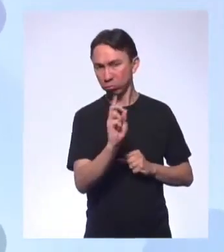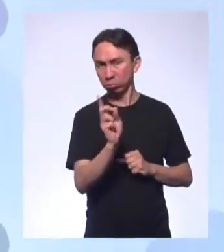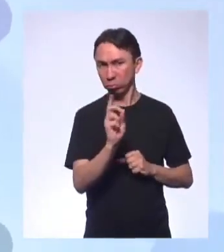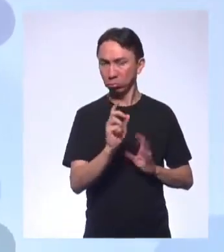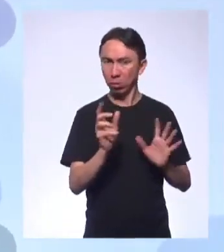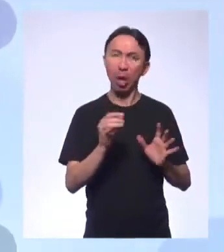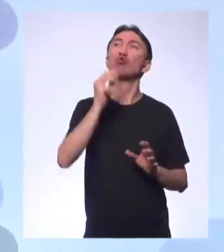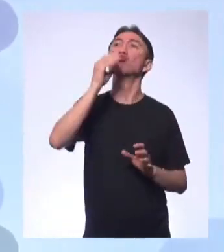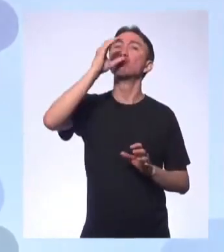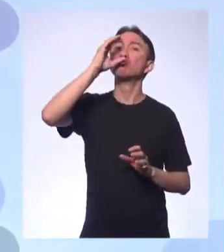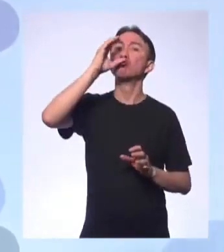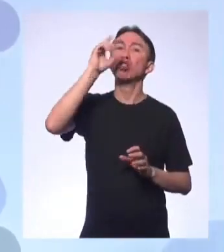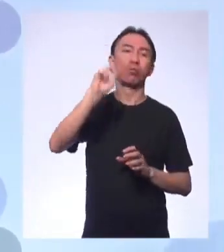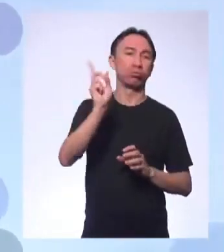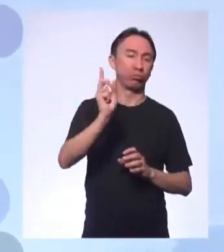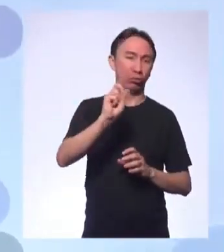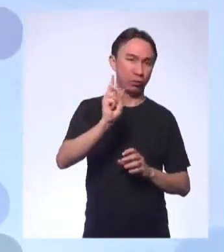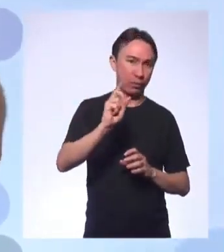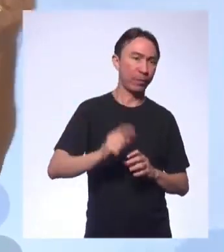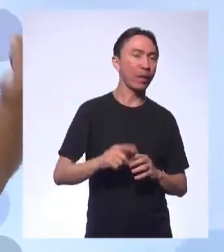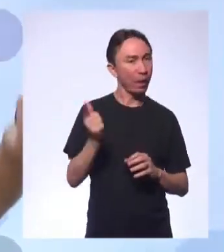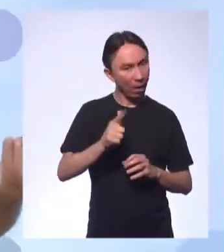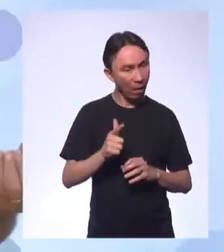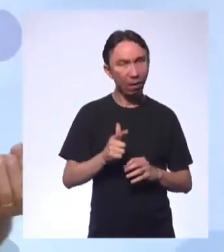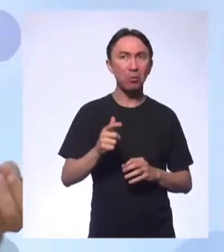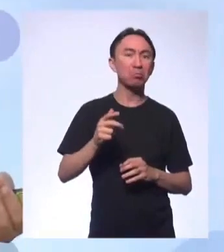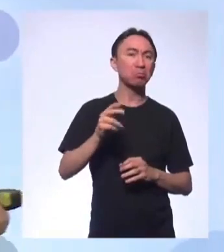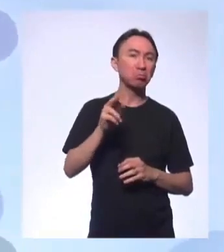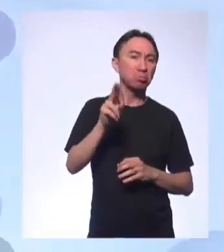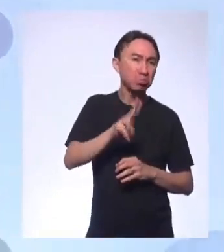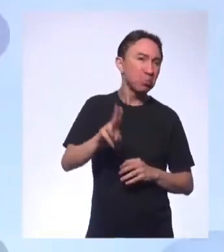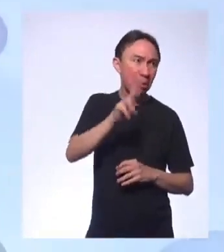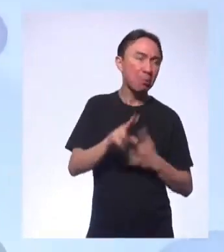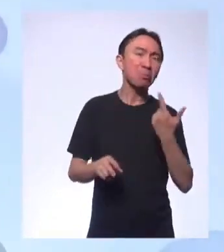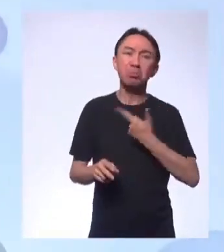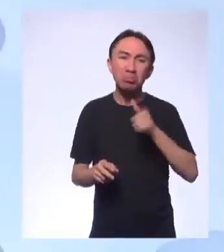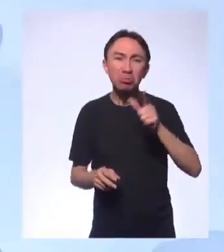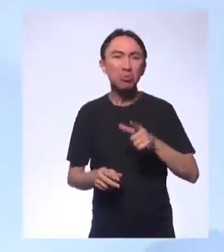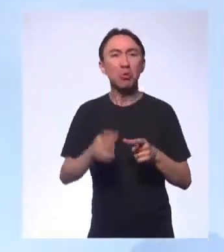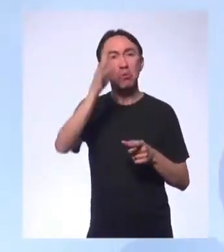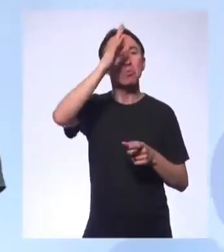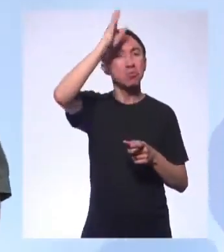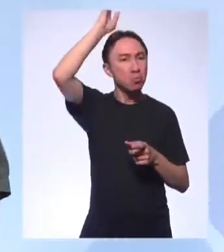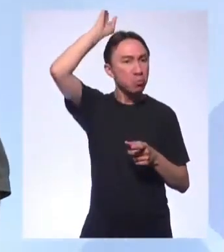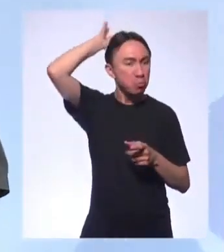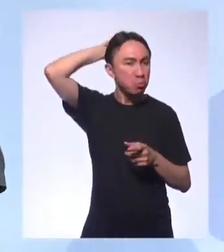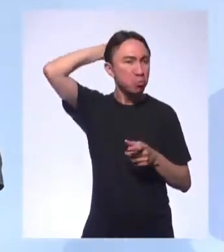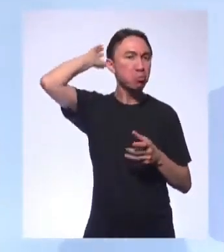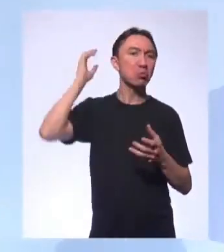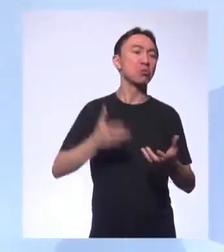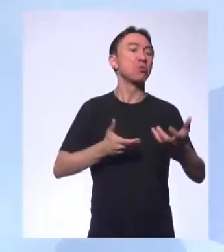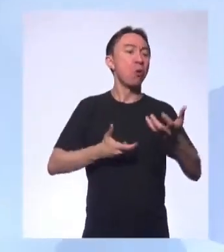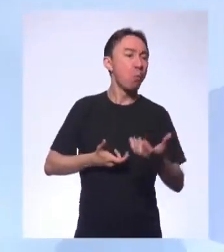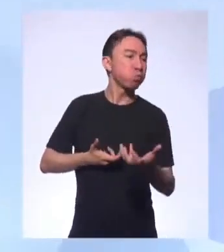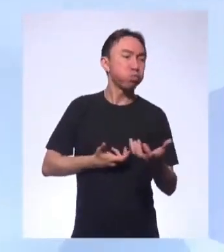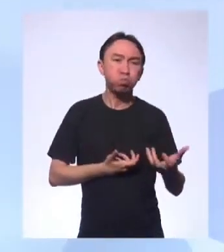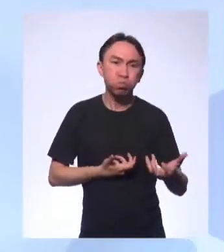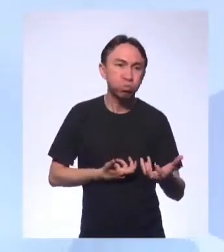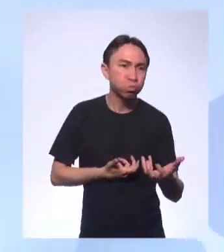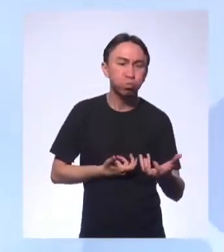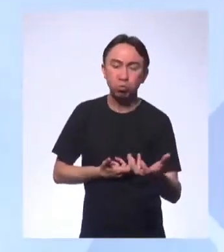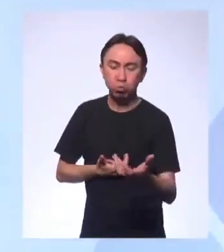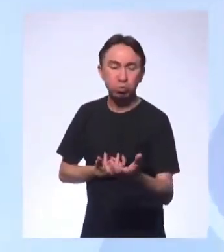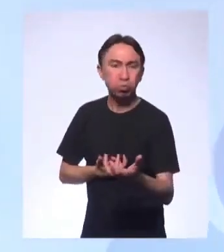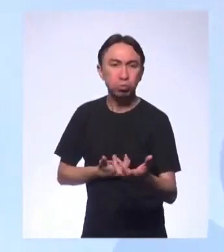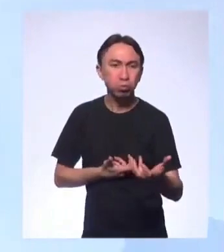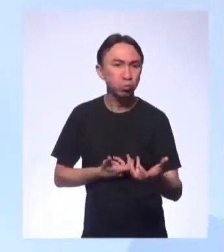potável. Portanto, ela é utilizada para, né, outras coisas, como, por exemplo, né, apagar o incêndio,